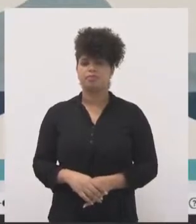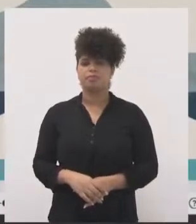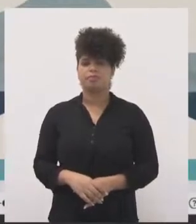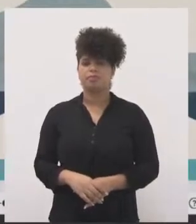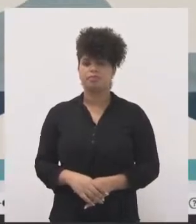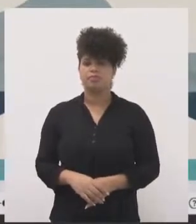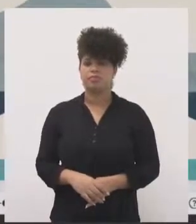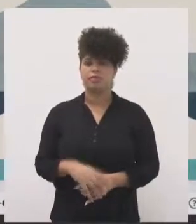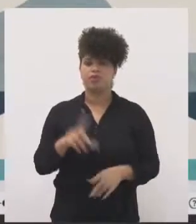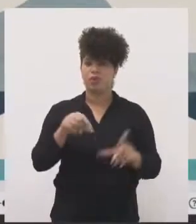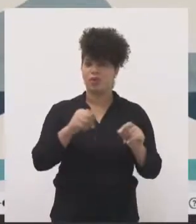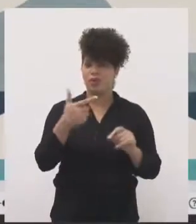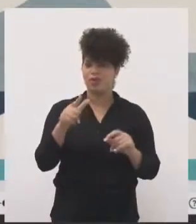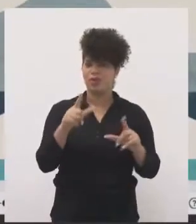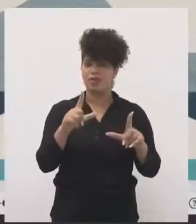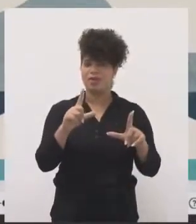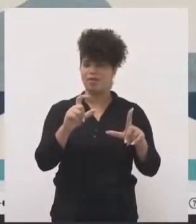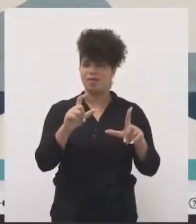Ó.